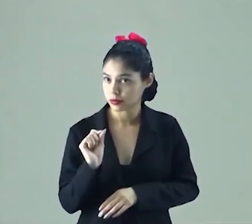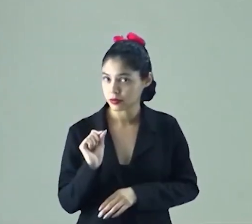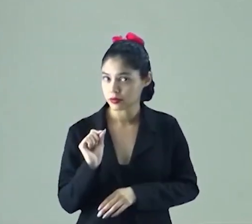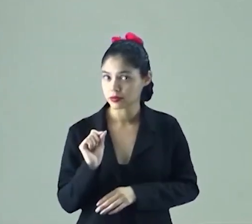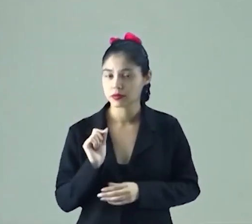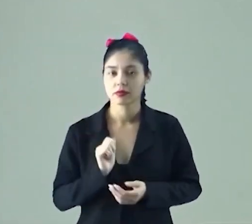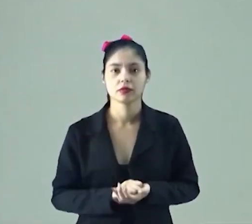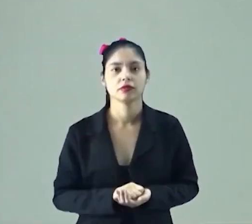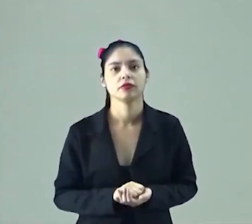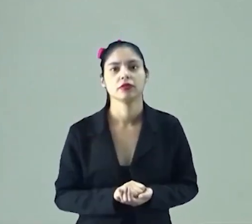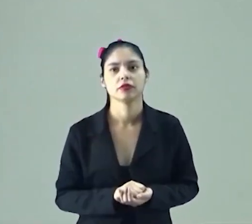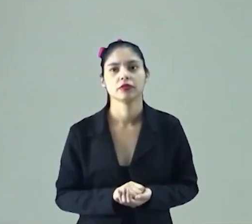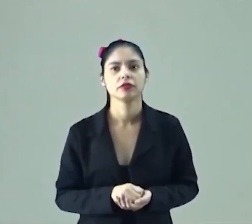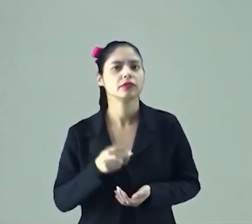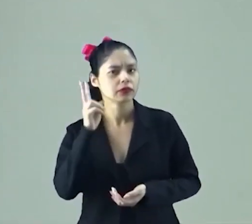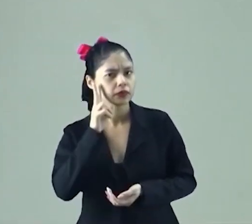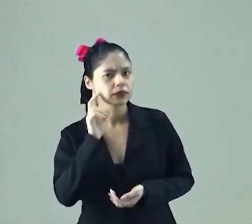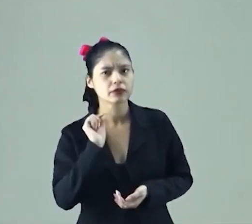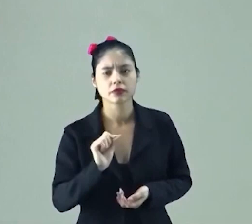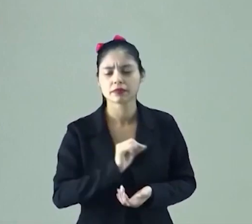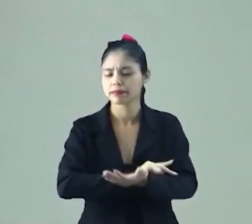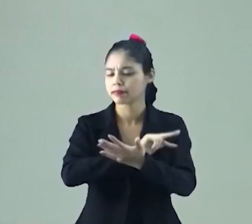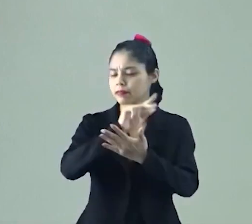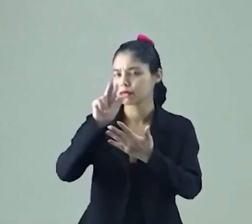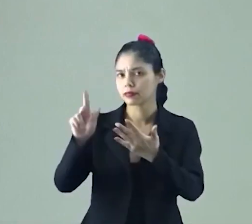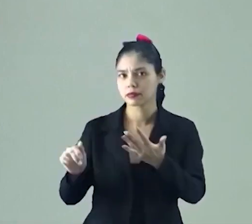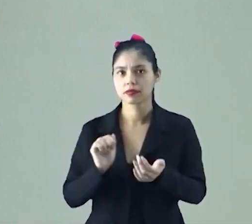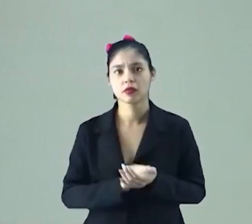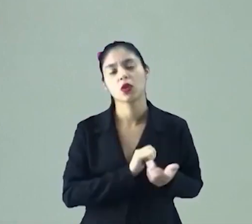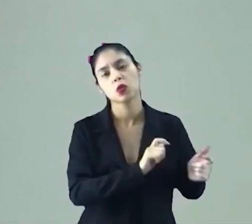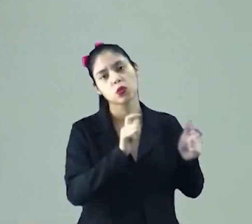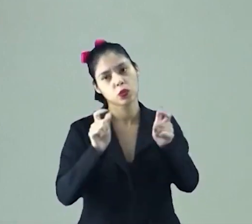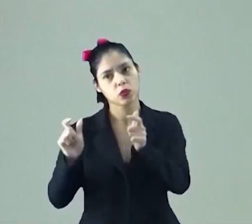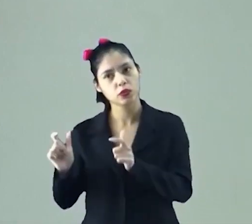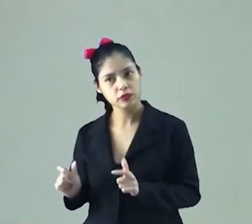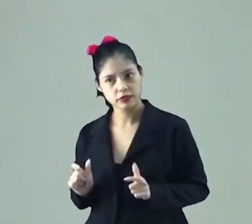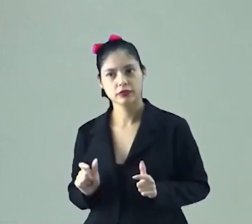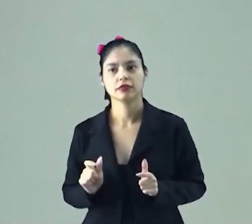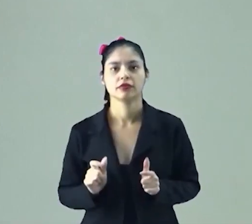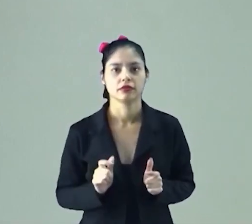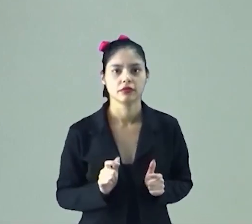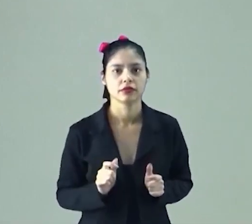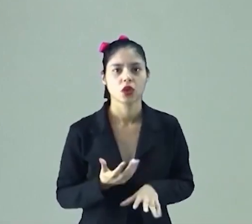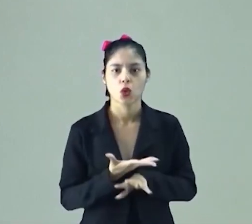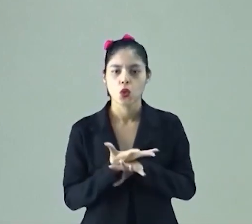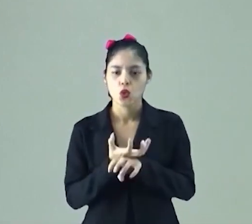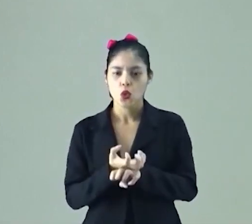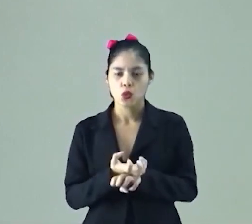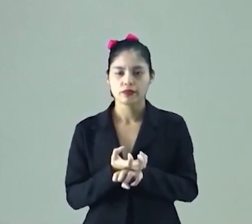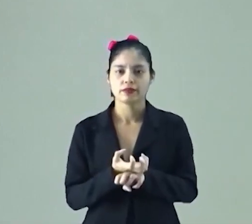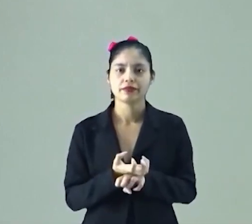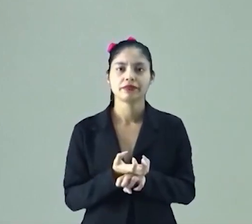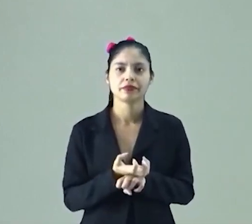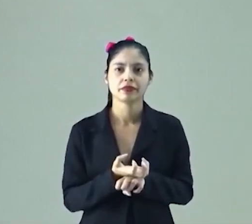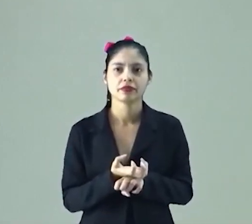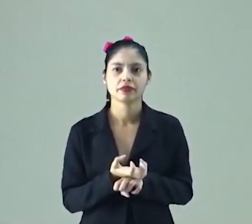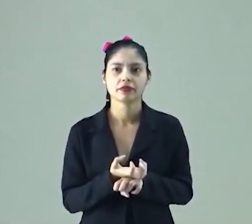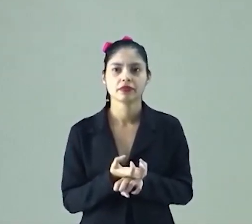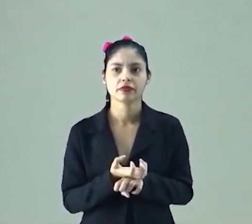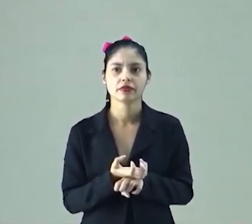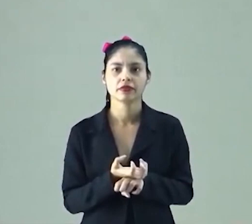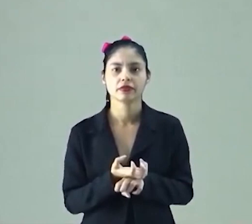eu esqueci, mas vale lembrar, a gente tem uma diversidade de ambientes. Você tem um deserto, você tem